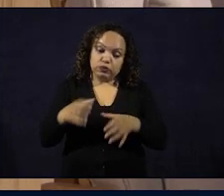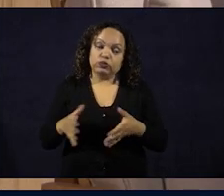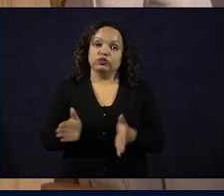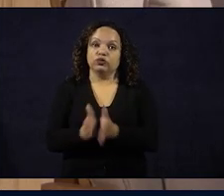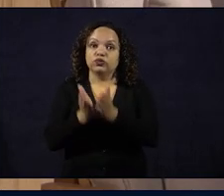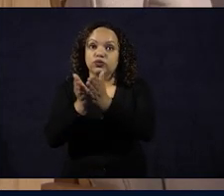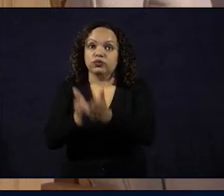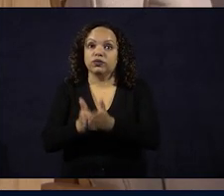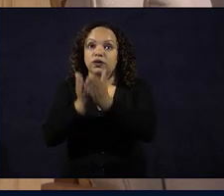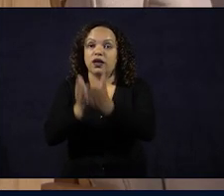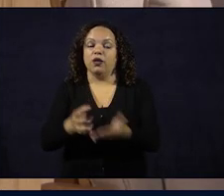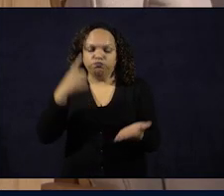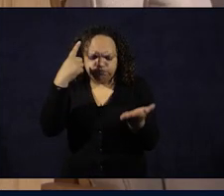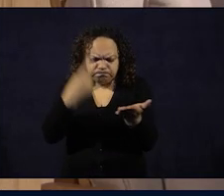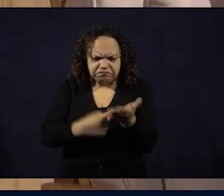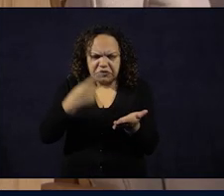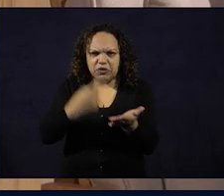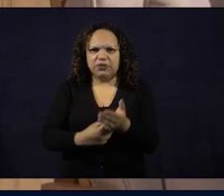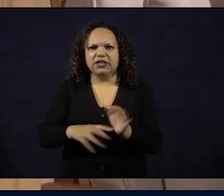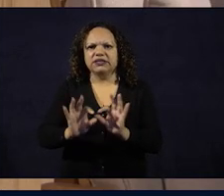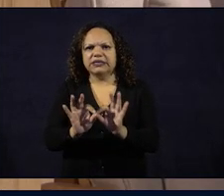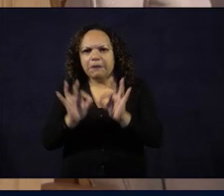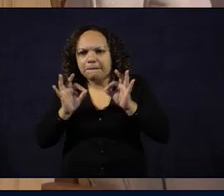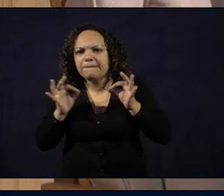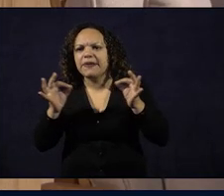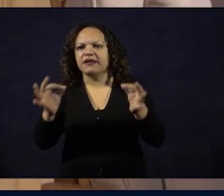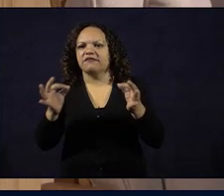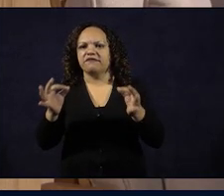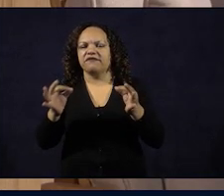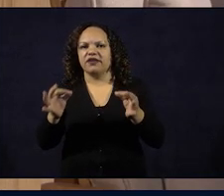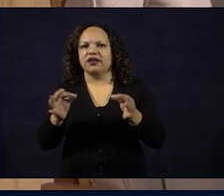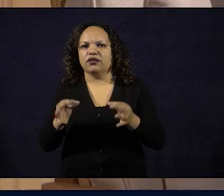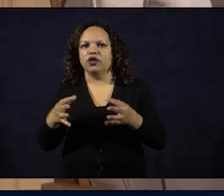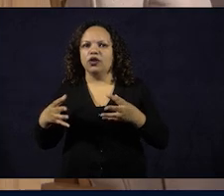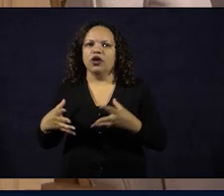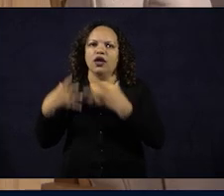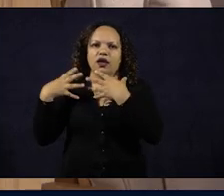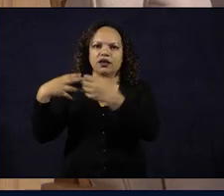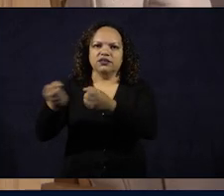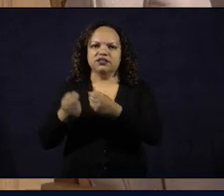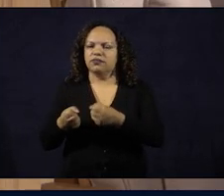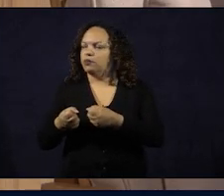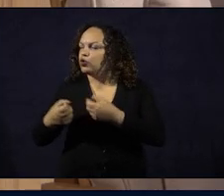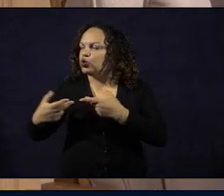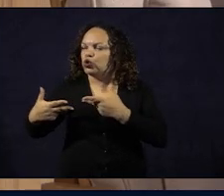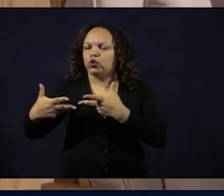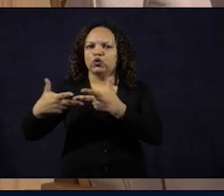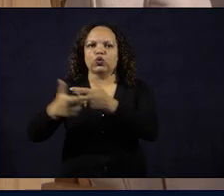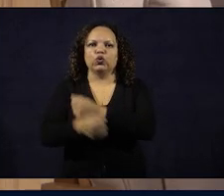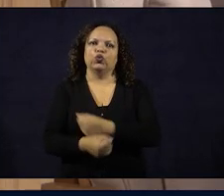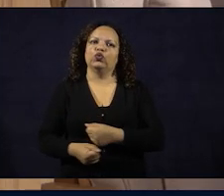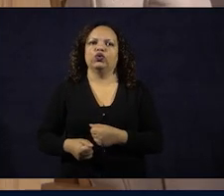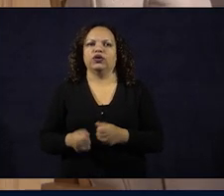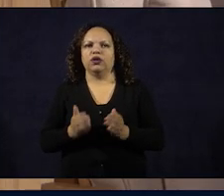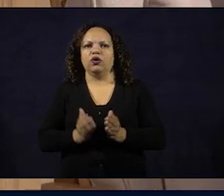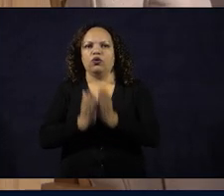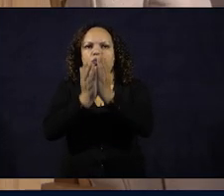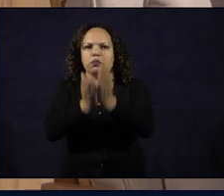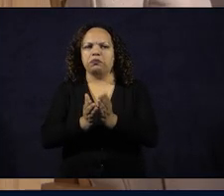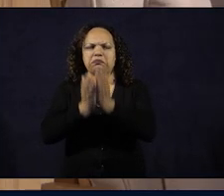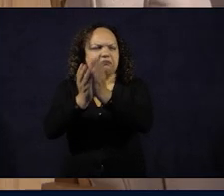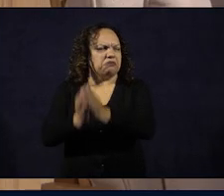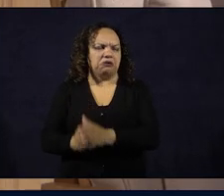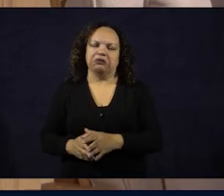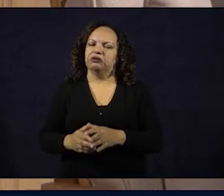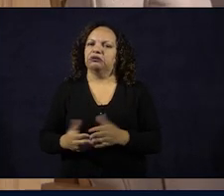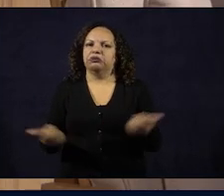de uma agenda responsável. Herdamos todos os portos públicos deficitários, com prejuízos. O Porto de Santos tinha um prejuízo